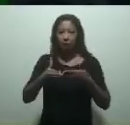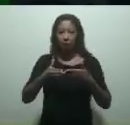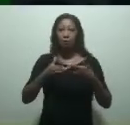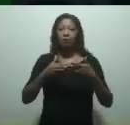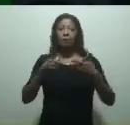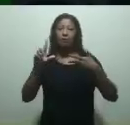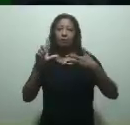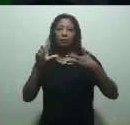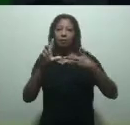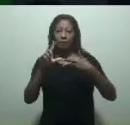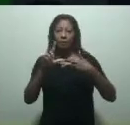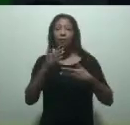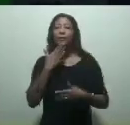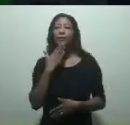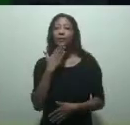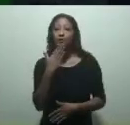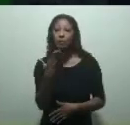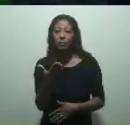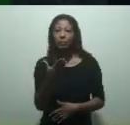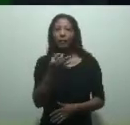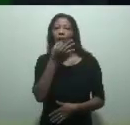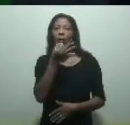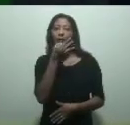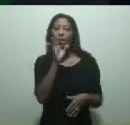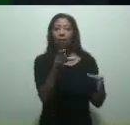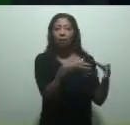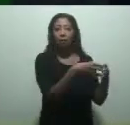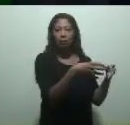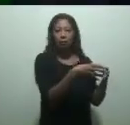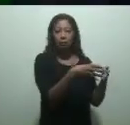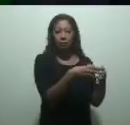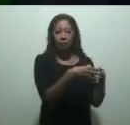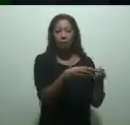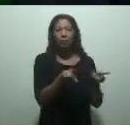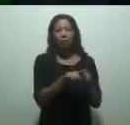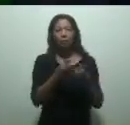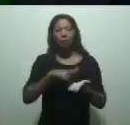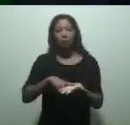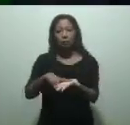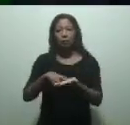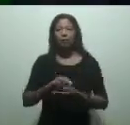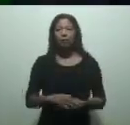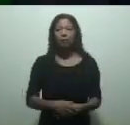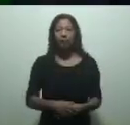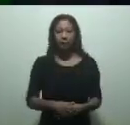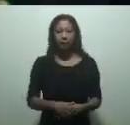legislativos, indicações, série das comissões e correspondências.